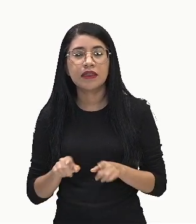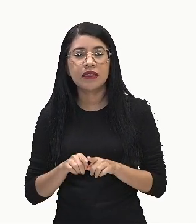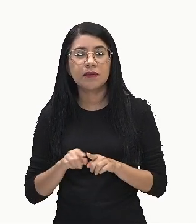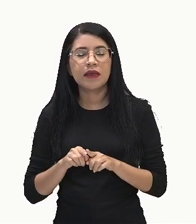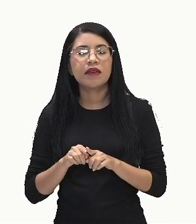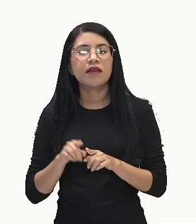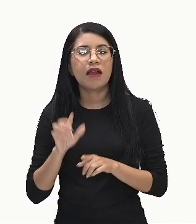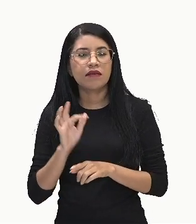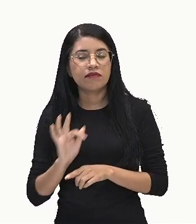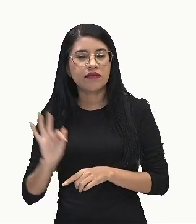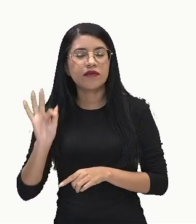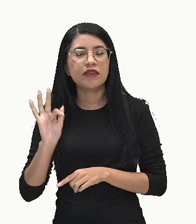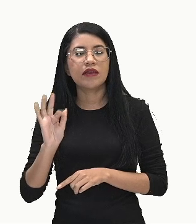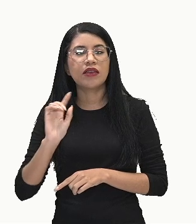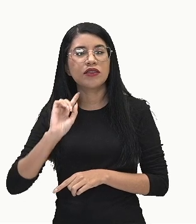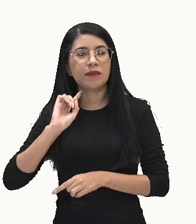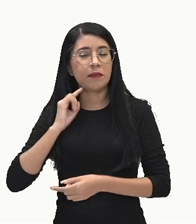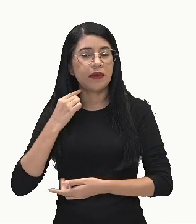de Juiz de Fora, né?